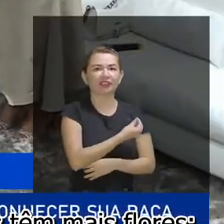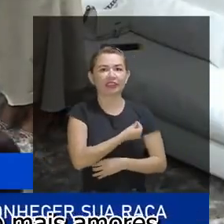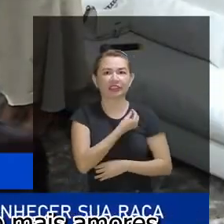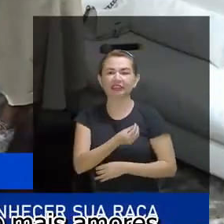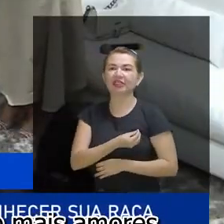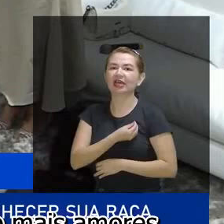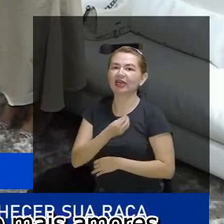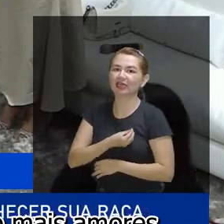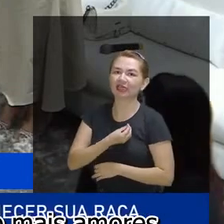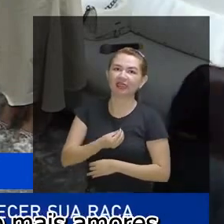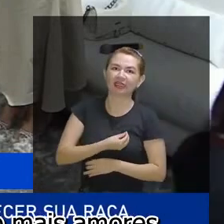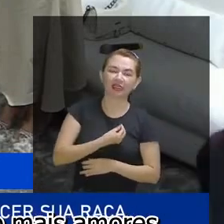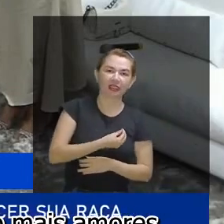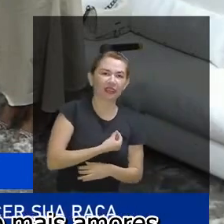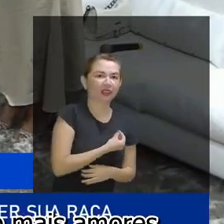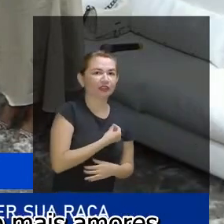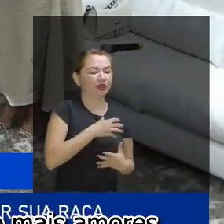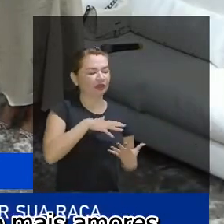mais vida,